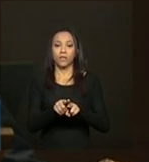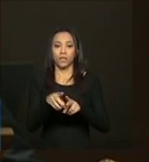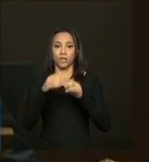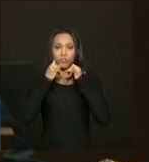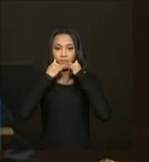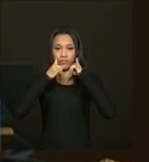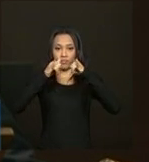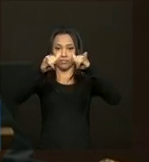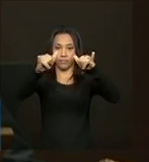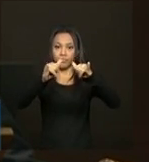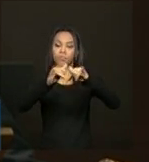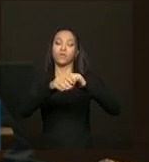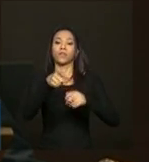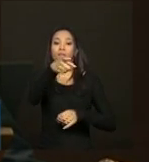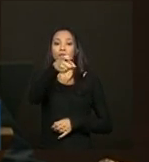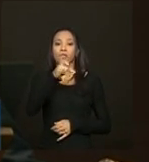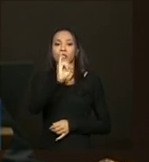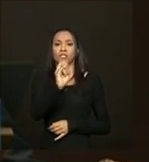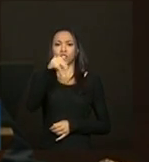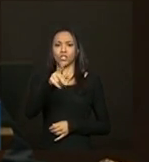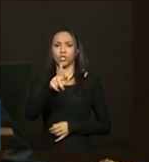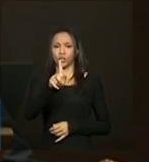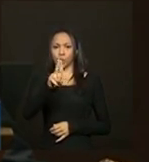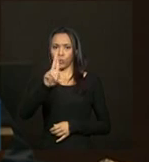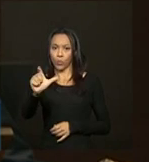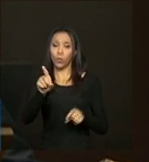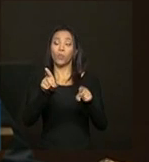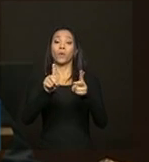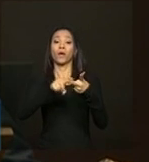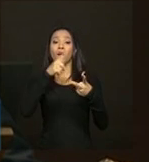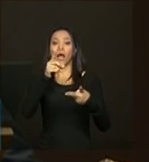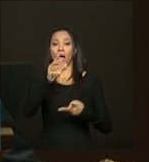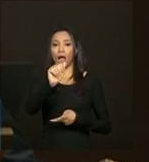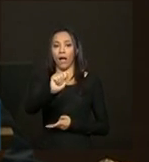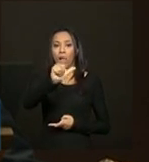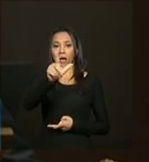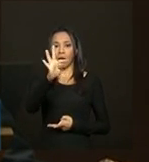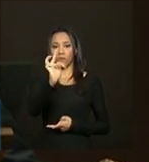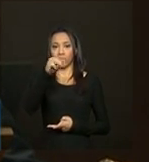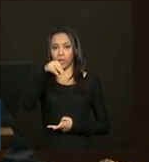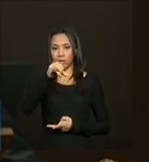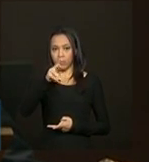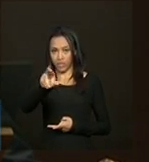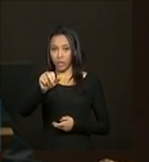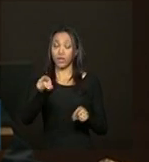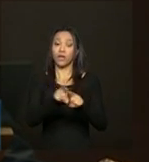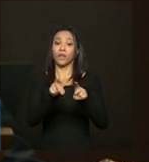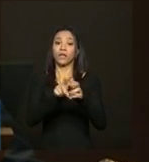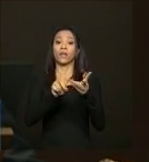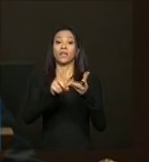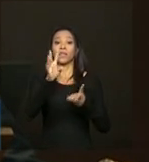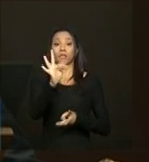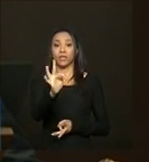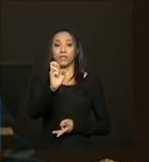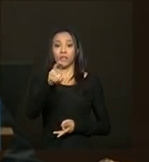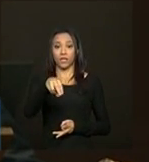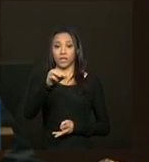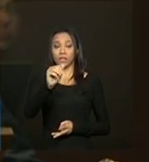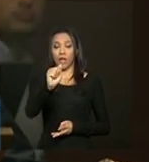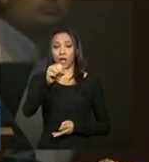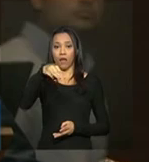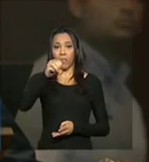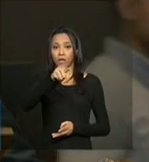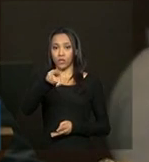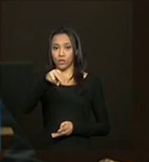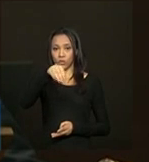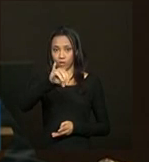de transmissão Xingu Altamira, Altamira Transamazônica e Transamazônica Tapajós. Não serão aceitas propostas